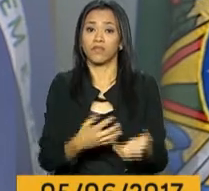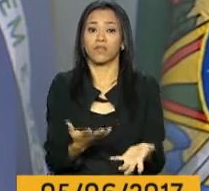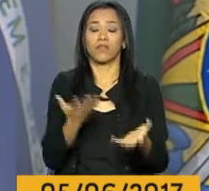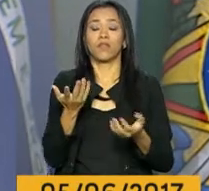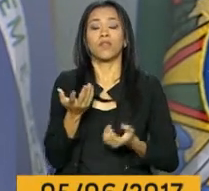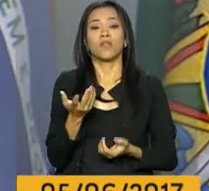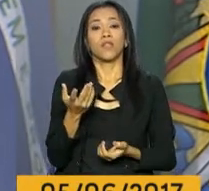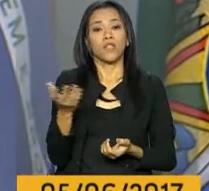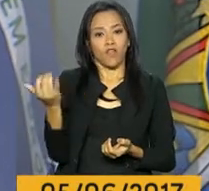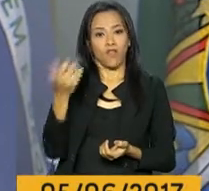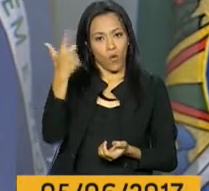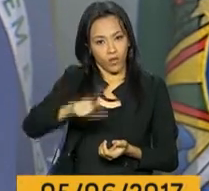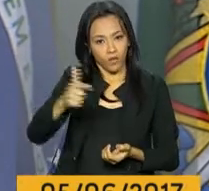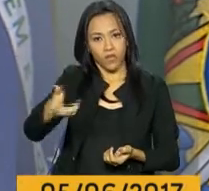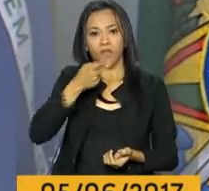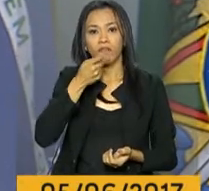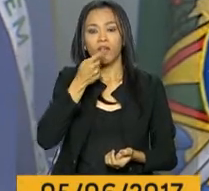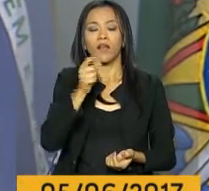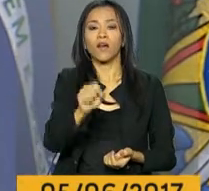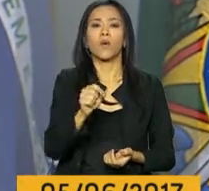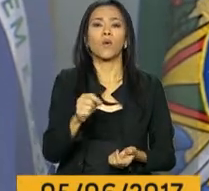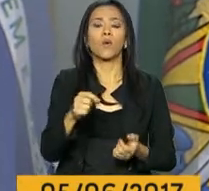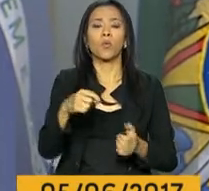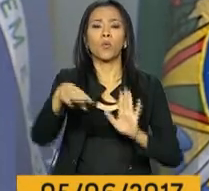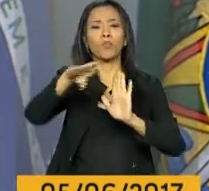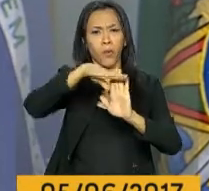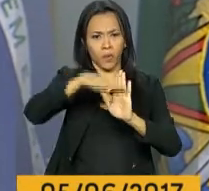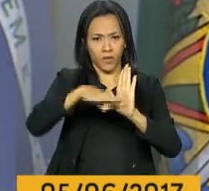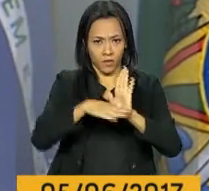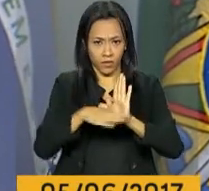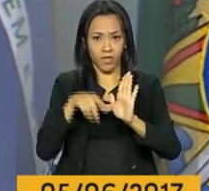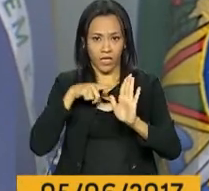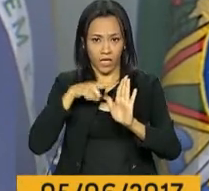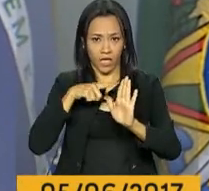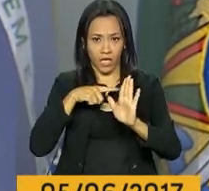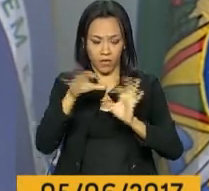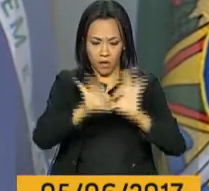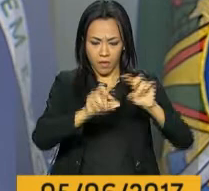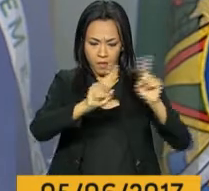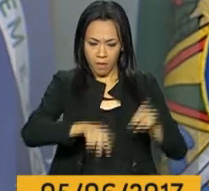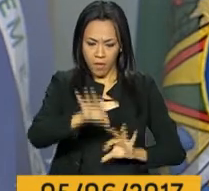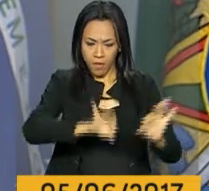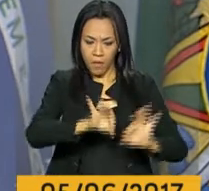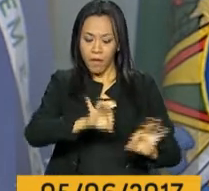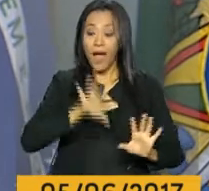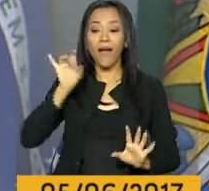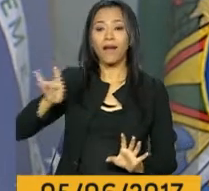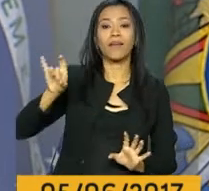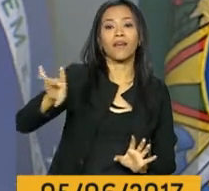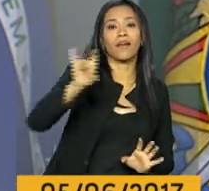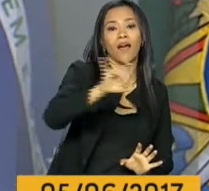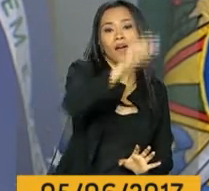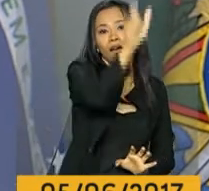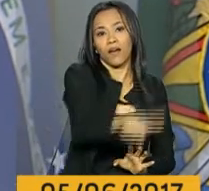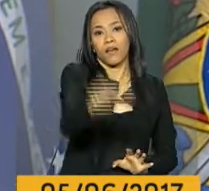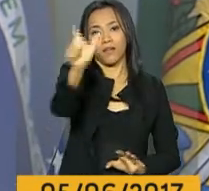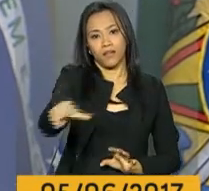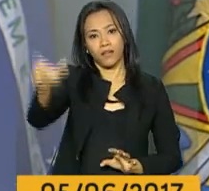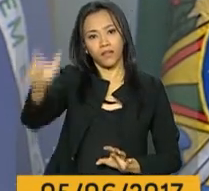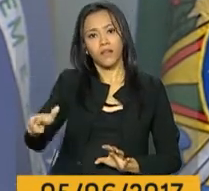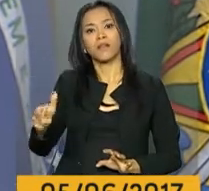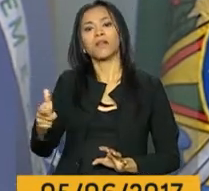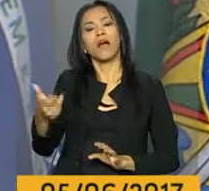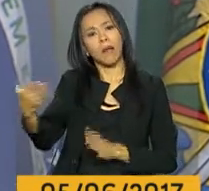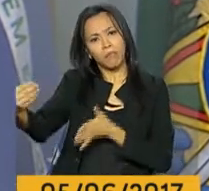o programa oferecerá a cada brasileiro a oportunidade engajar se na causa